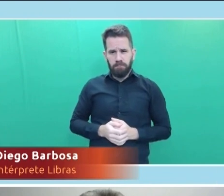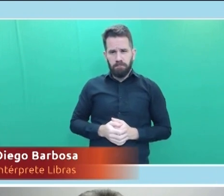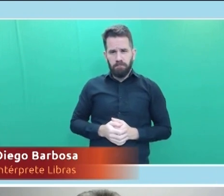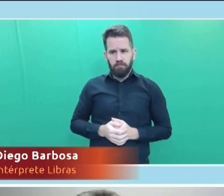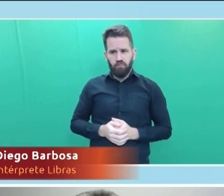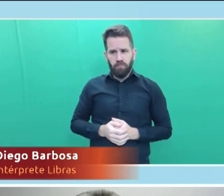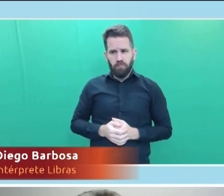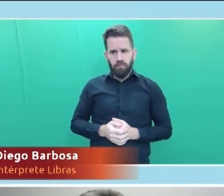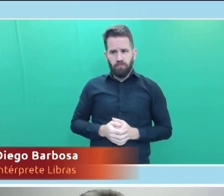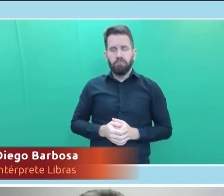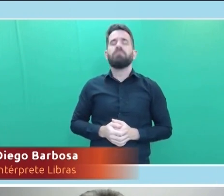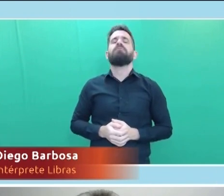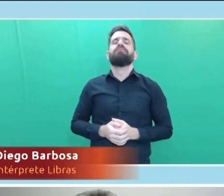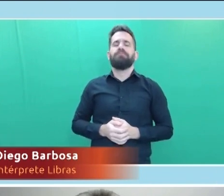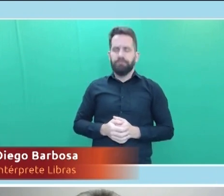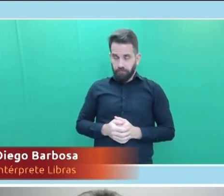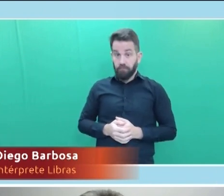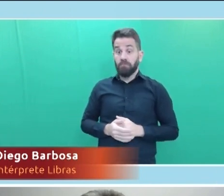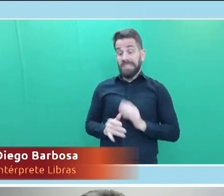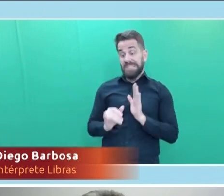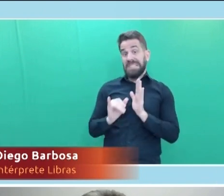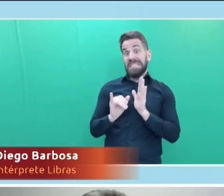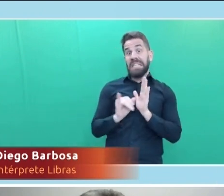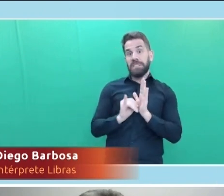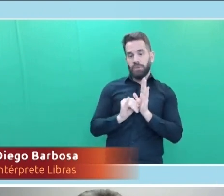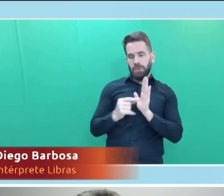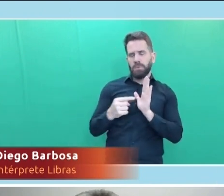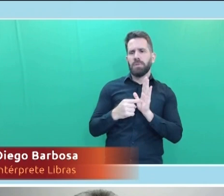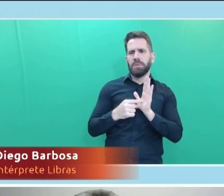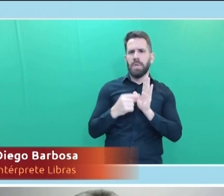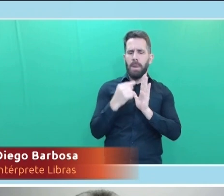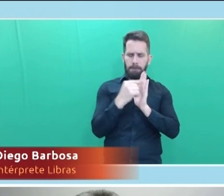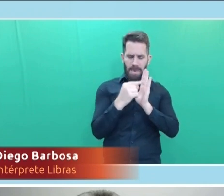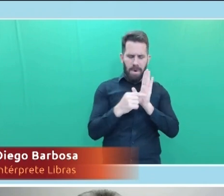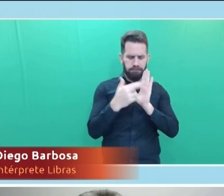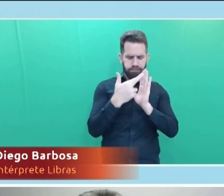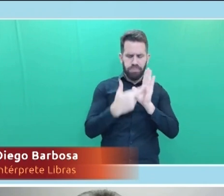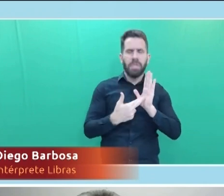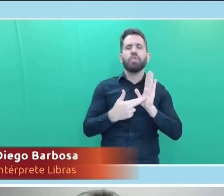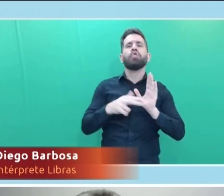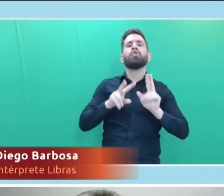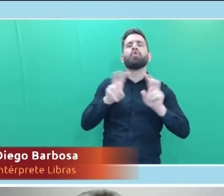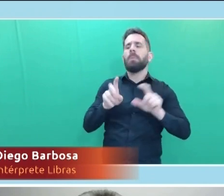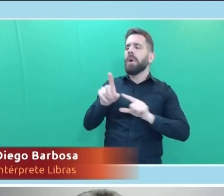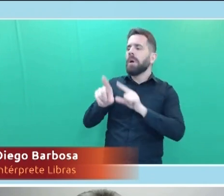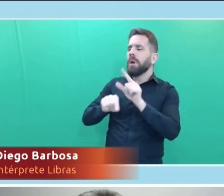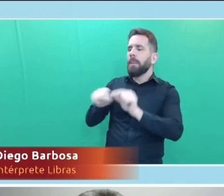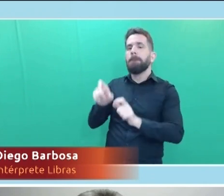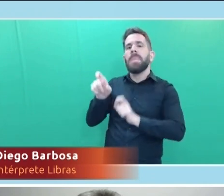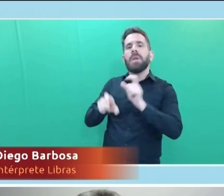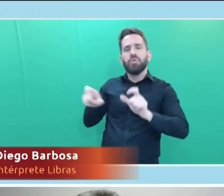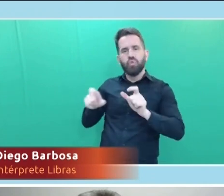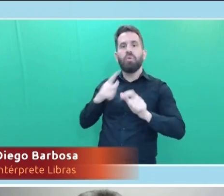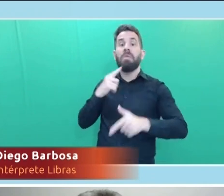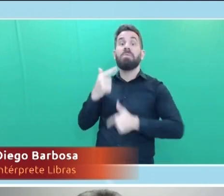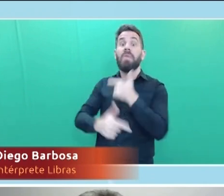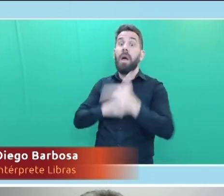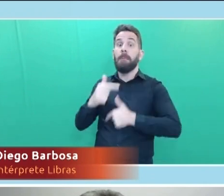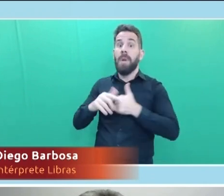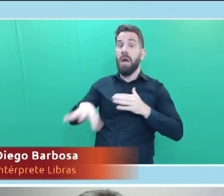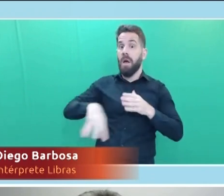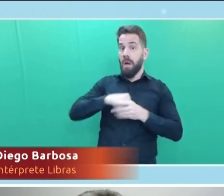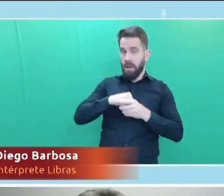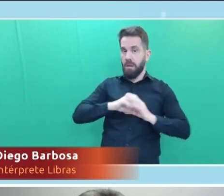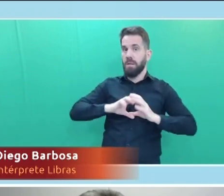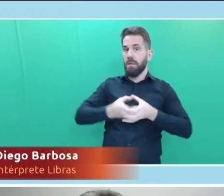para recrutamento dos recenseadores, ele previa recenseadores especiais para as